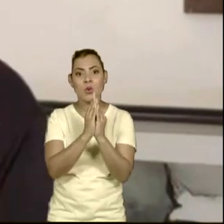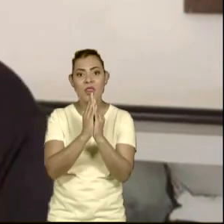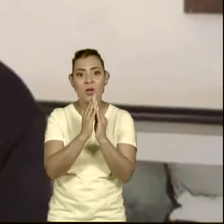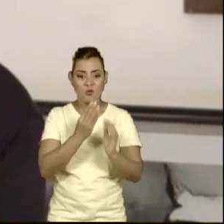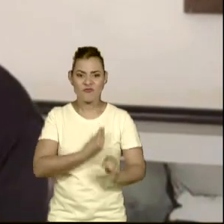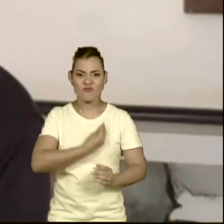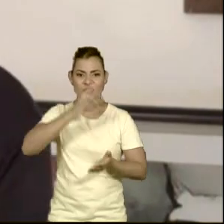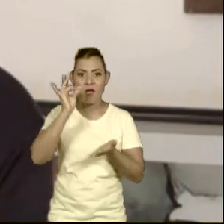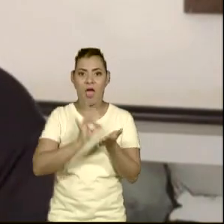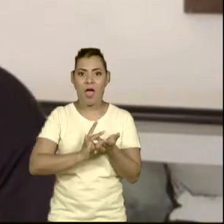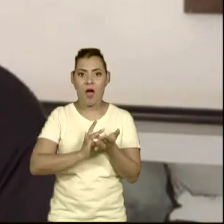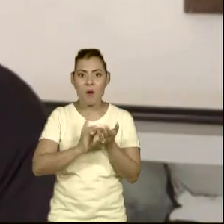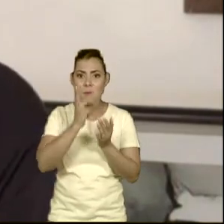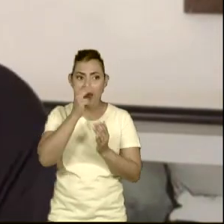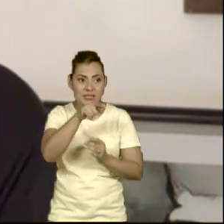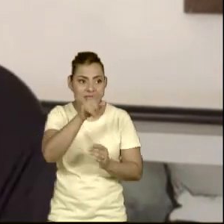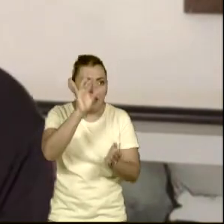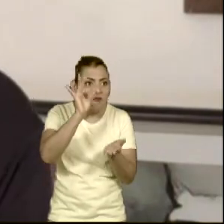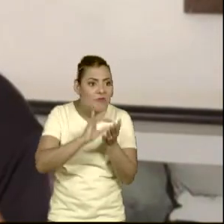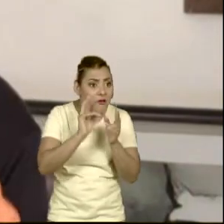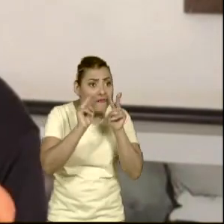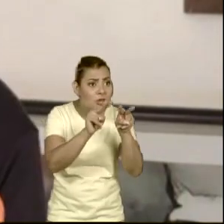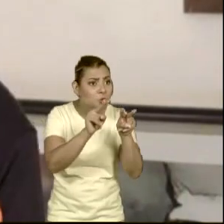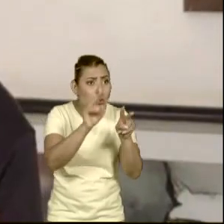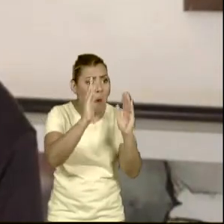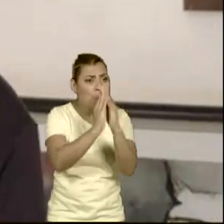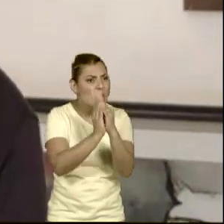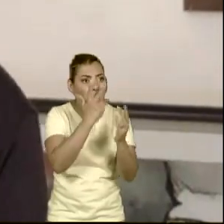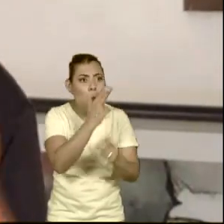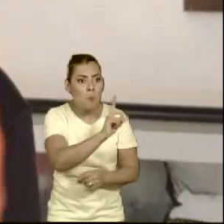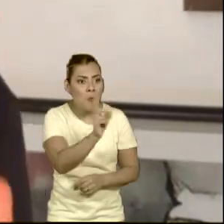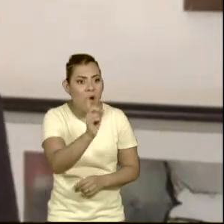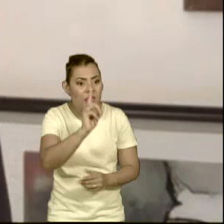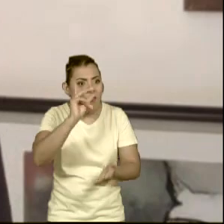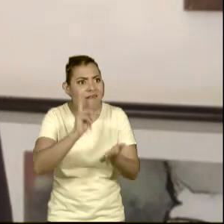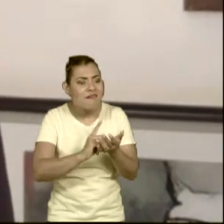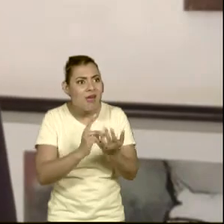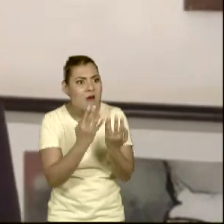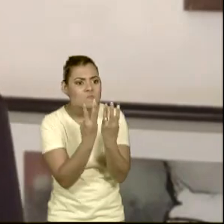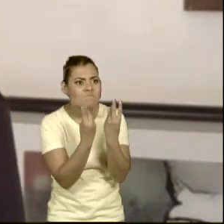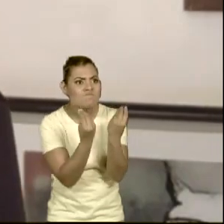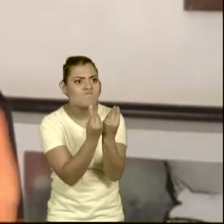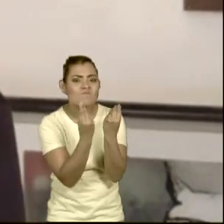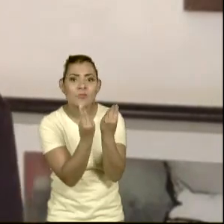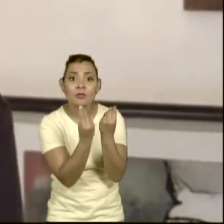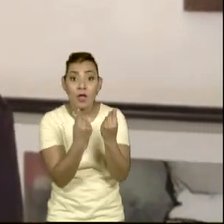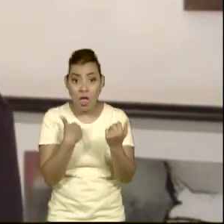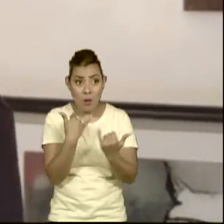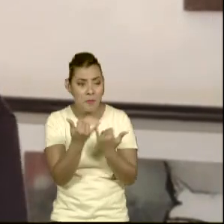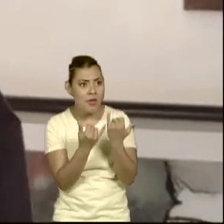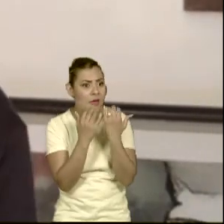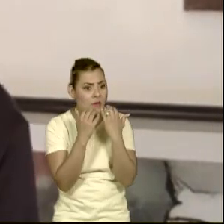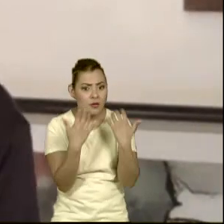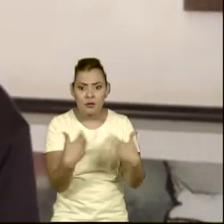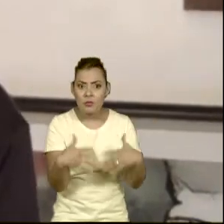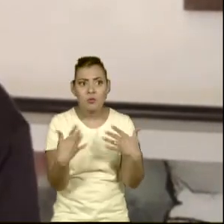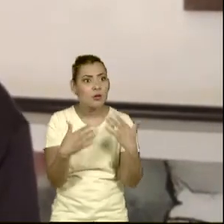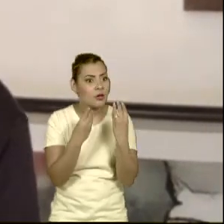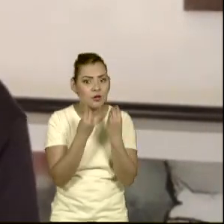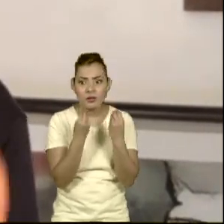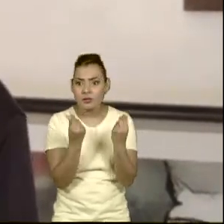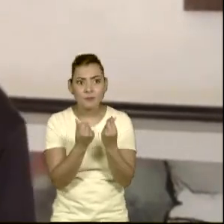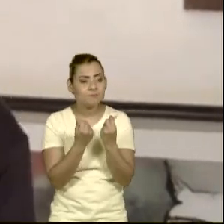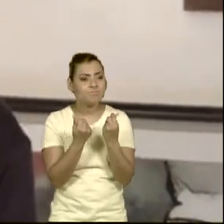convence. Eu esqueço que ele é boneco. Eu vejo e me apaixono por ele. E eu, com essa brincadeira de começar a gostar muito desse programa